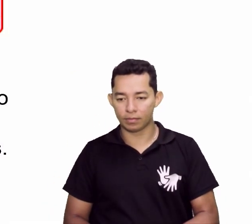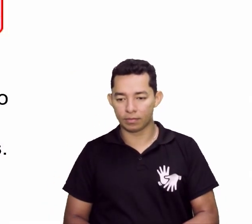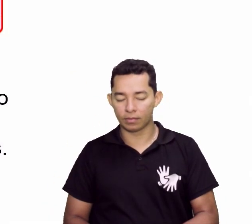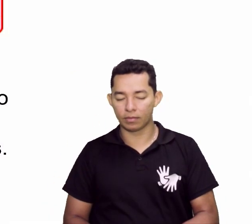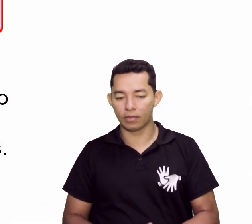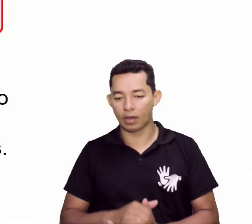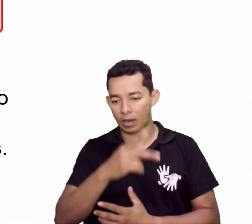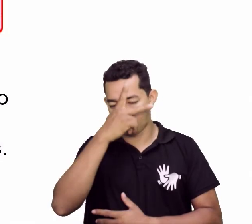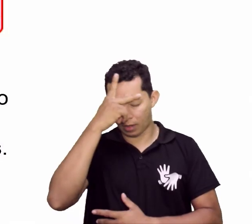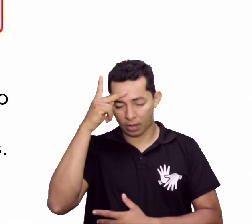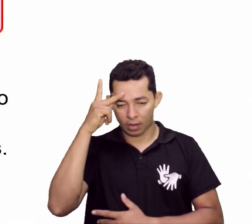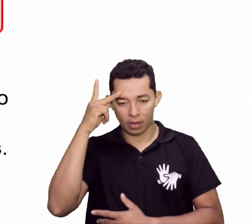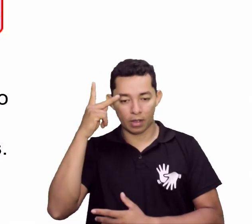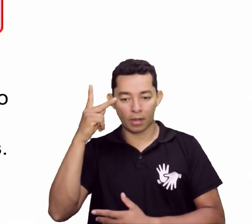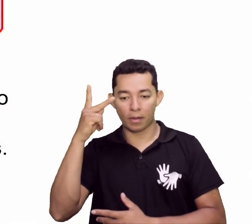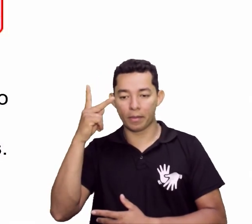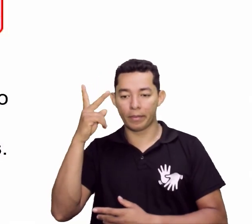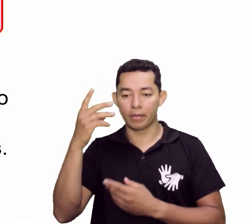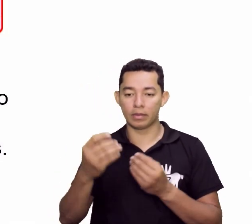pessoas que estavam